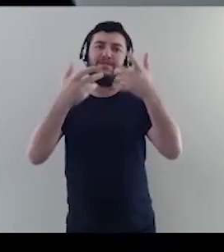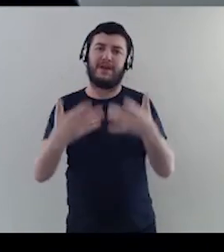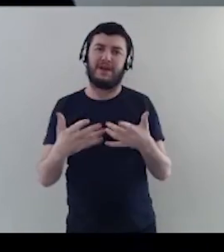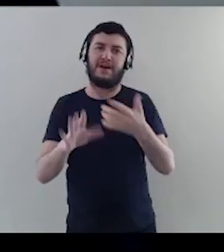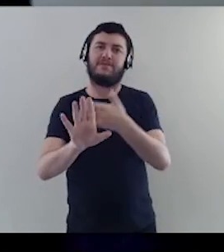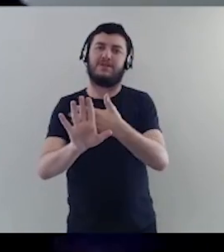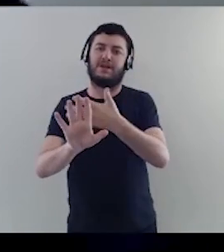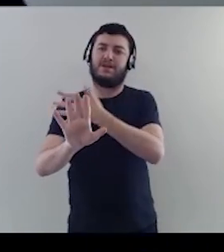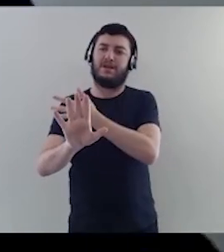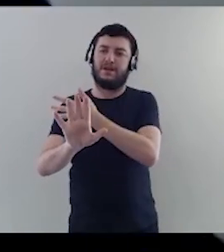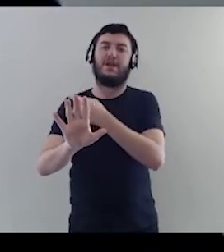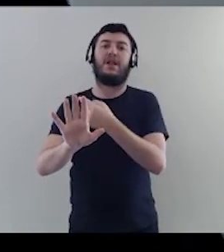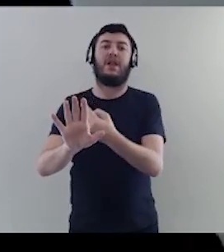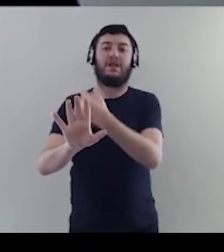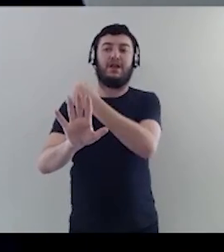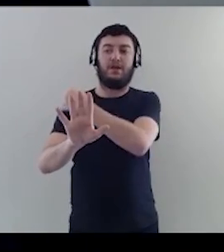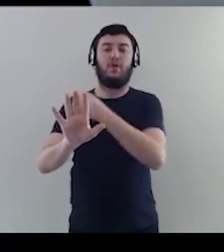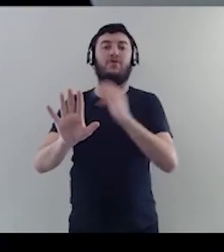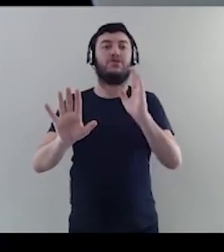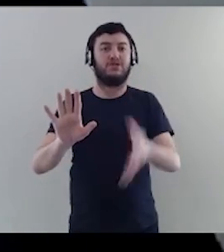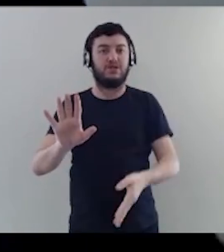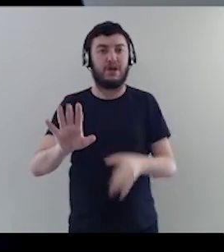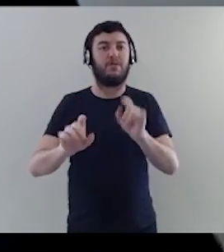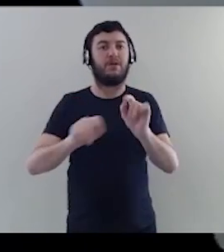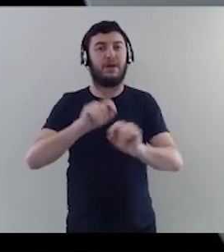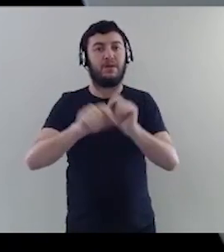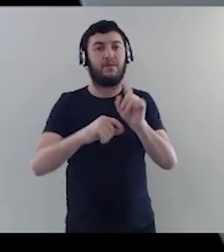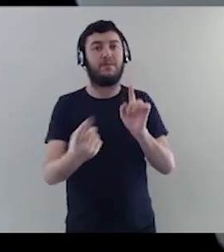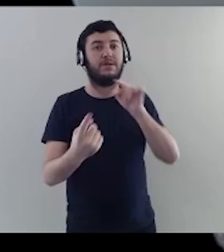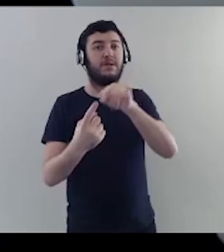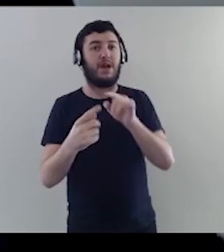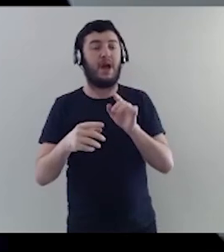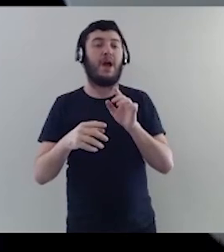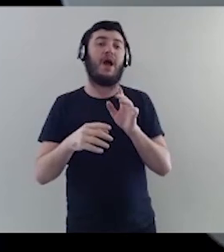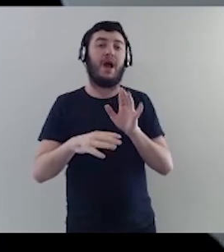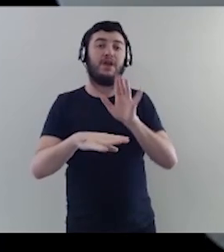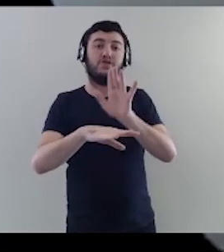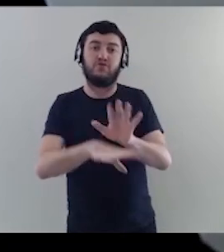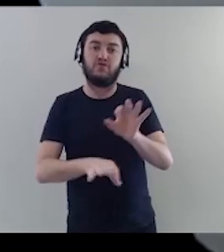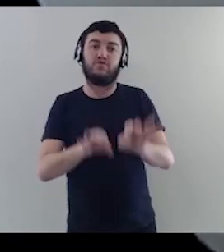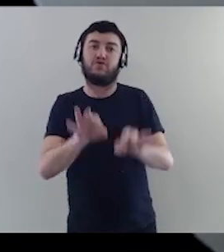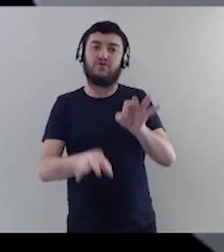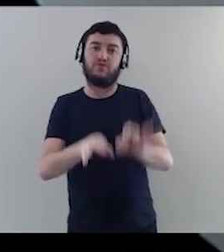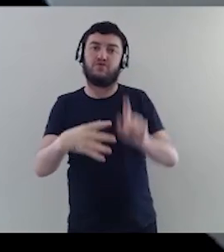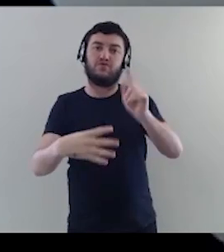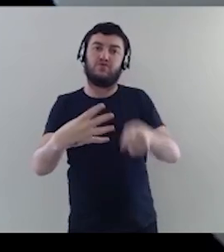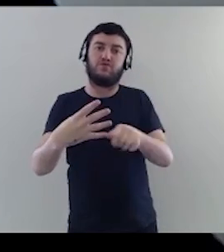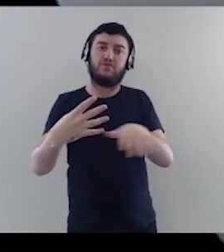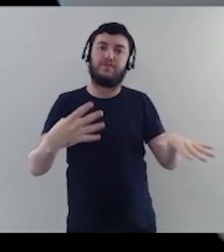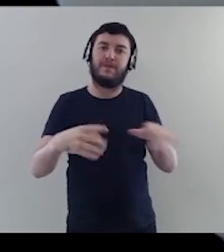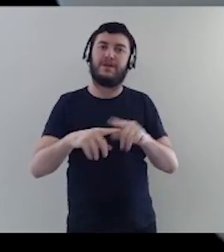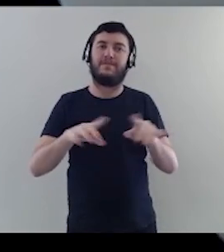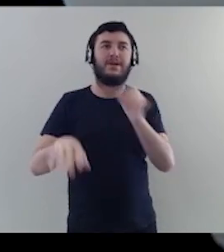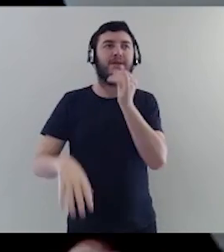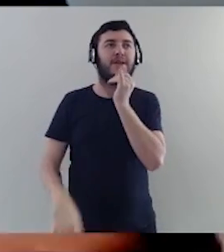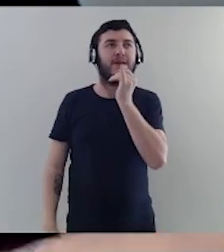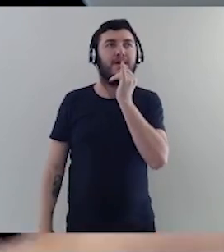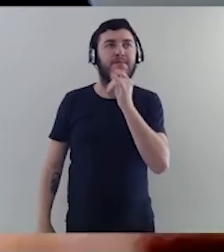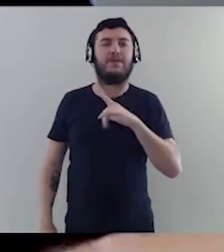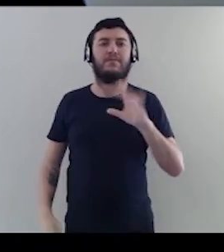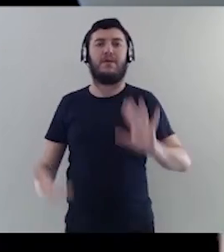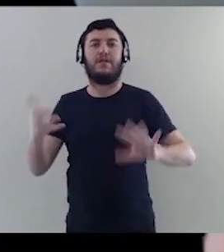justificar alteração ou revogação do precedente. E aqui temos várias figuras. Temos o caso em que o